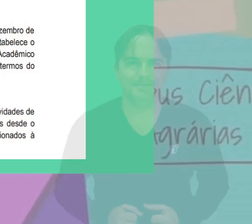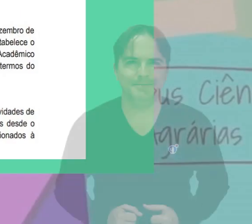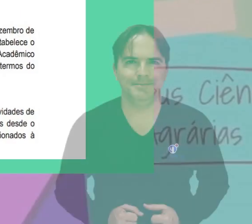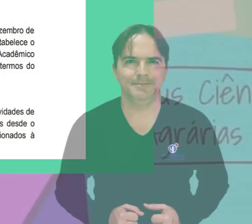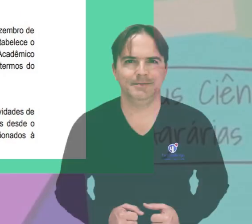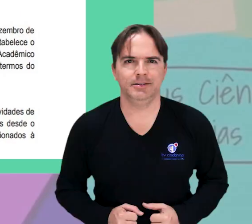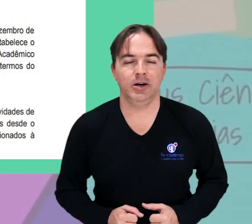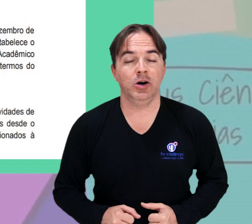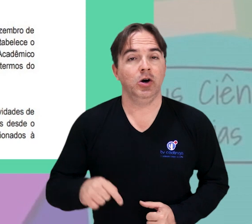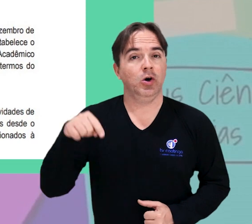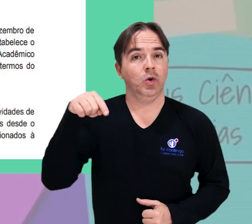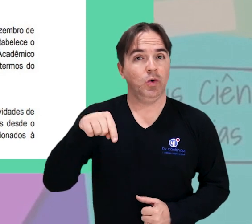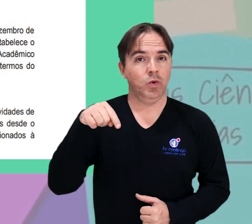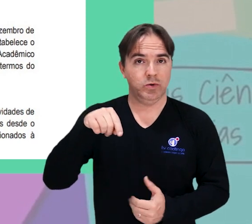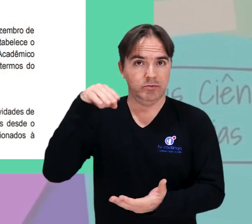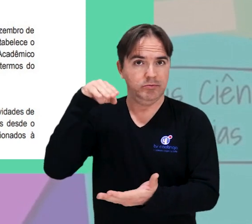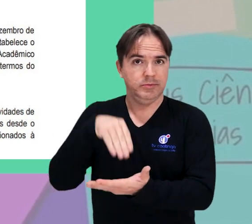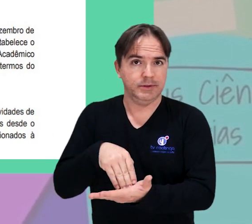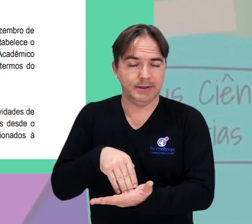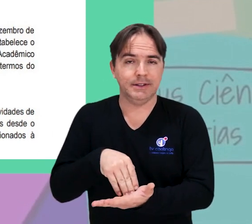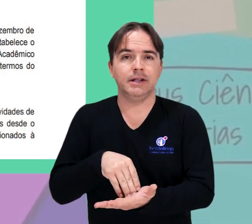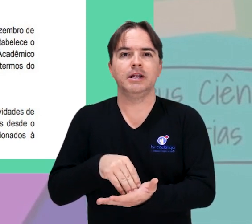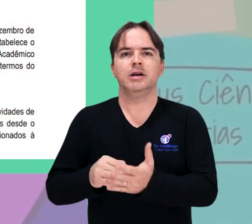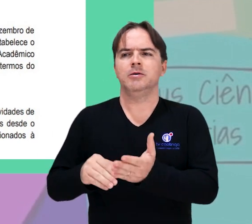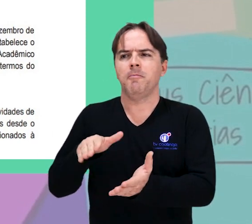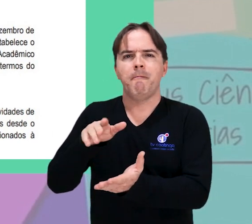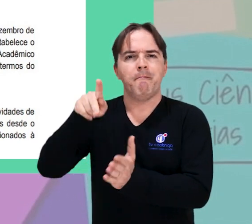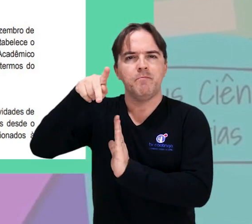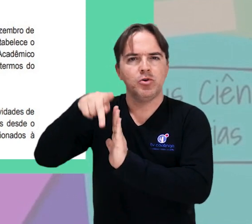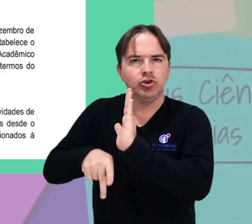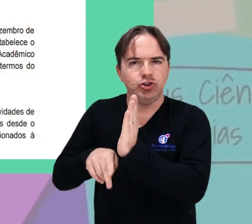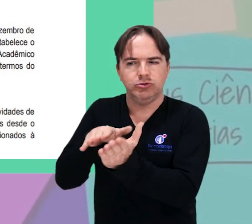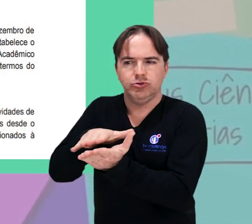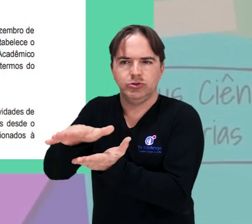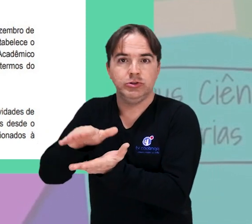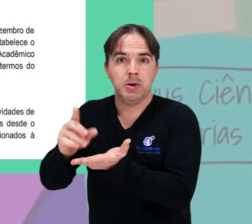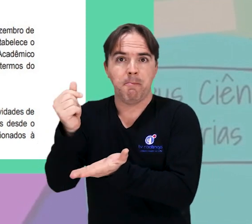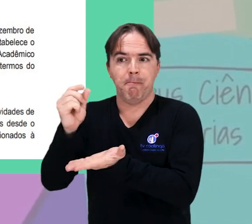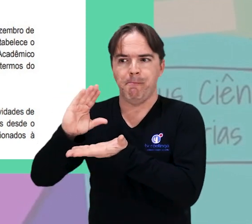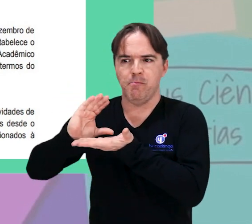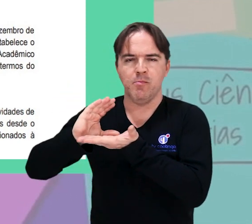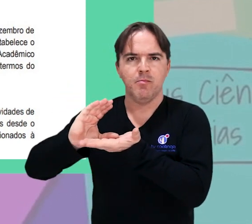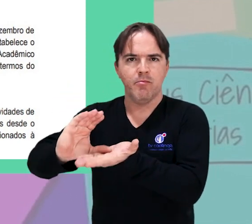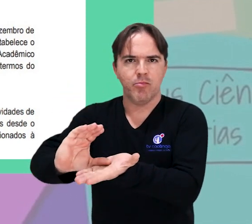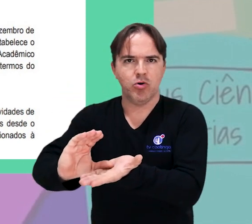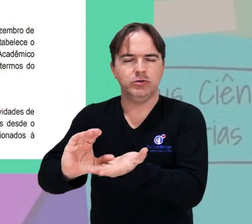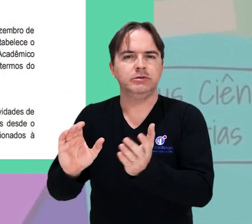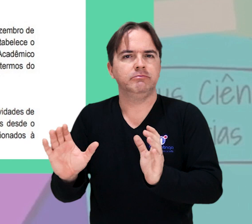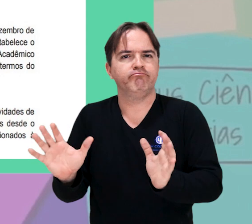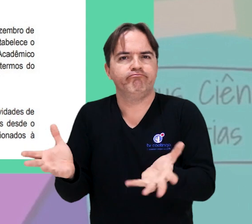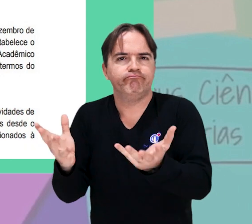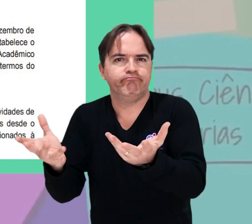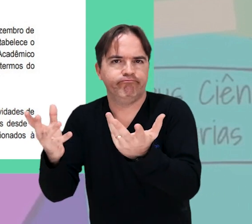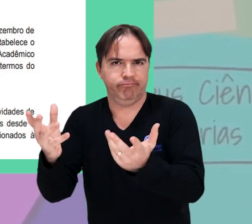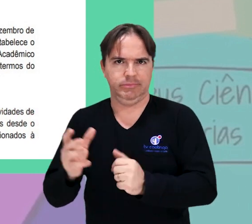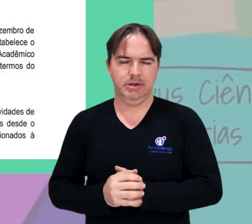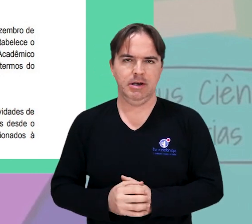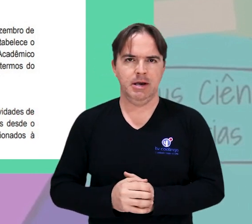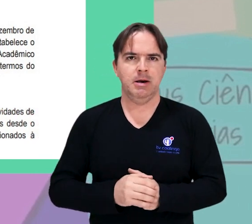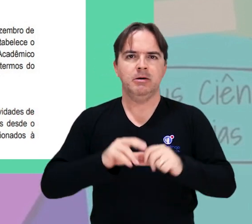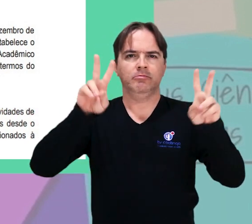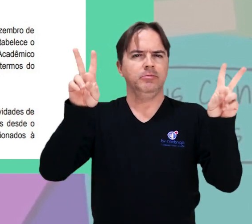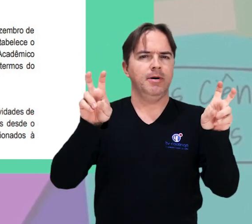termina hoje o prazo para submissão de projetos do programa de bolsas de incentivo acadêmico o Bia